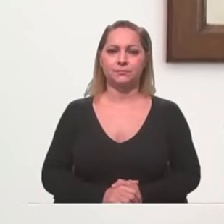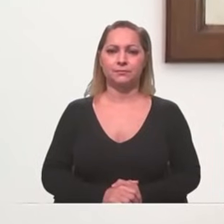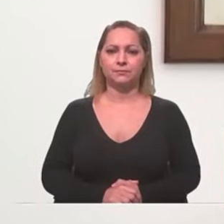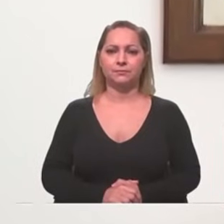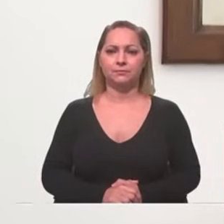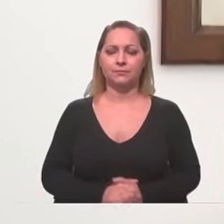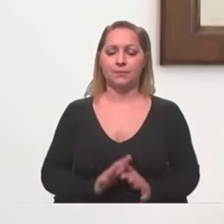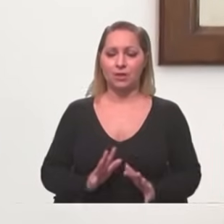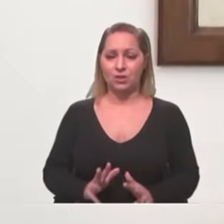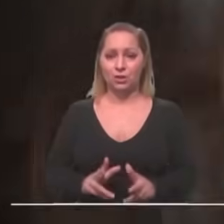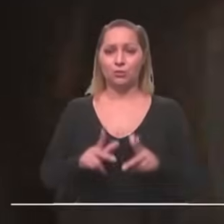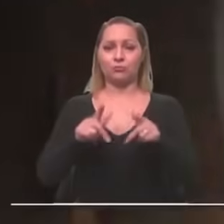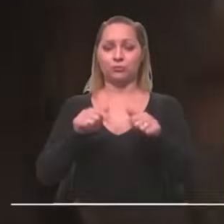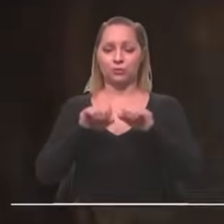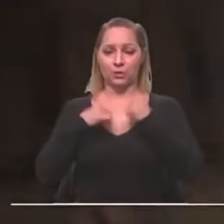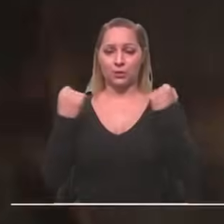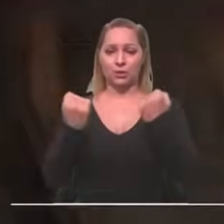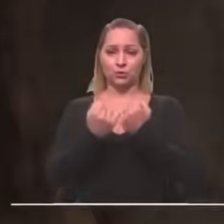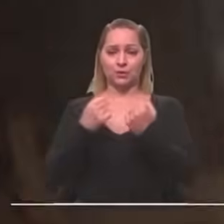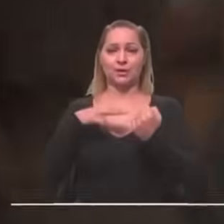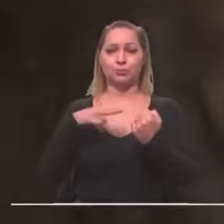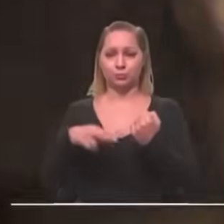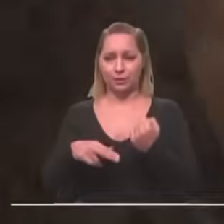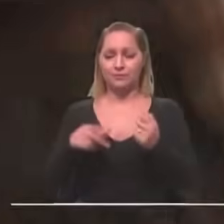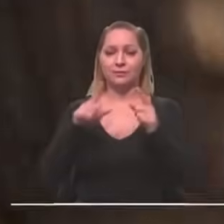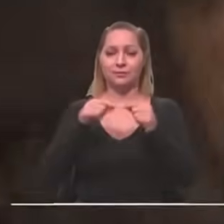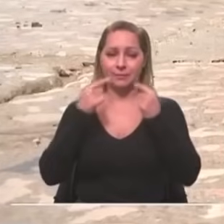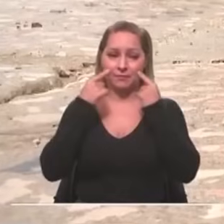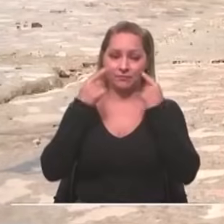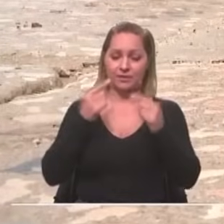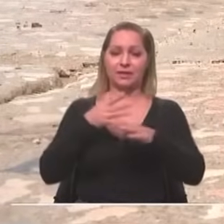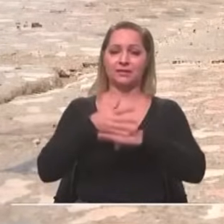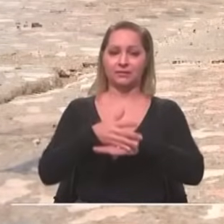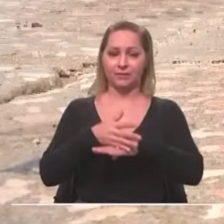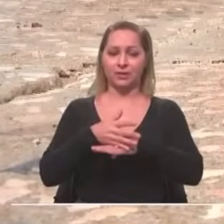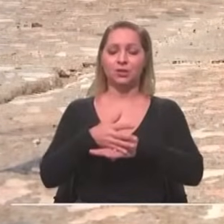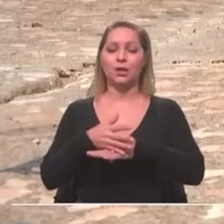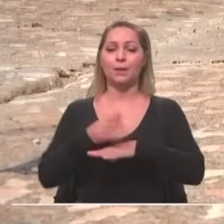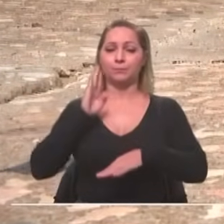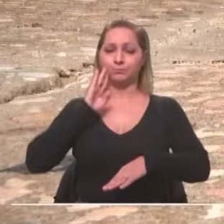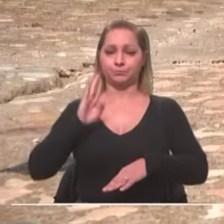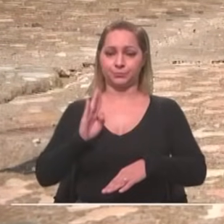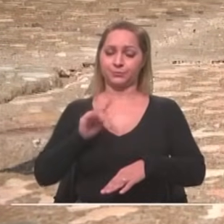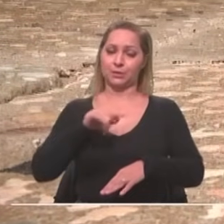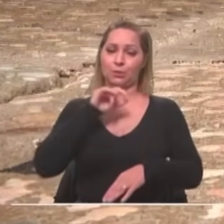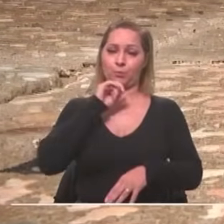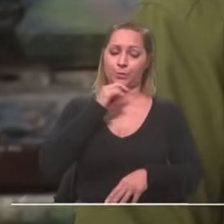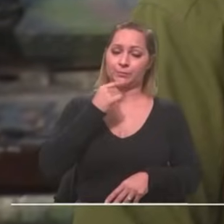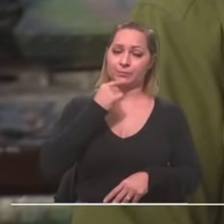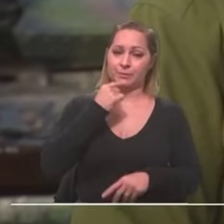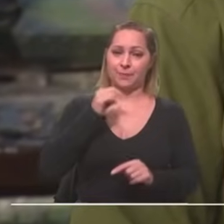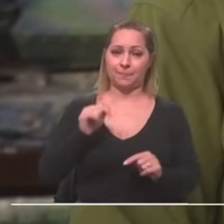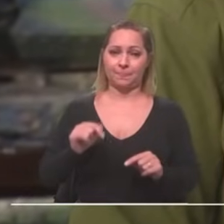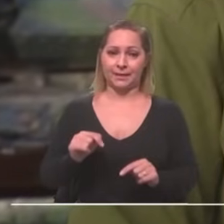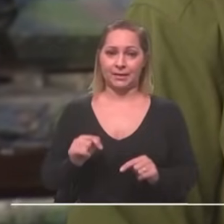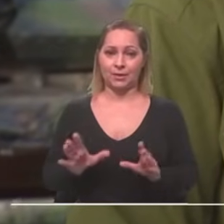A evolução ao nível da sociedade portuguesa também se reflete na instituição militar. E como pode ver, aqui no